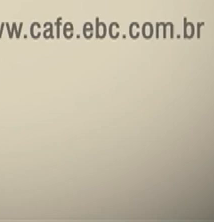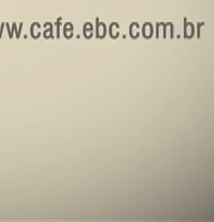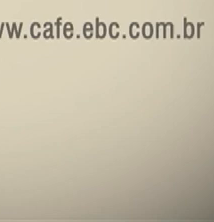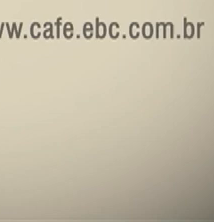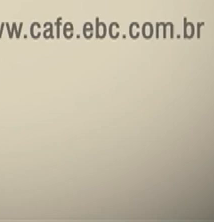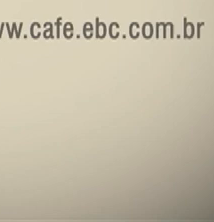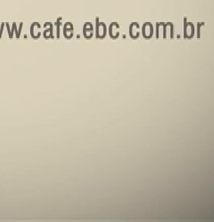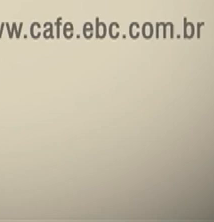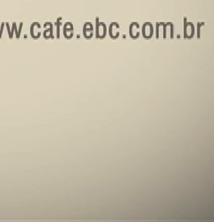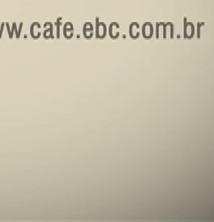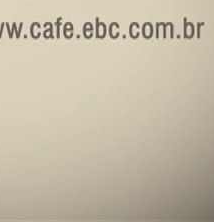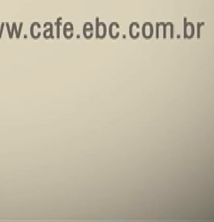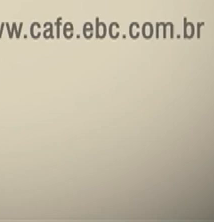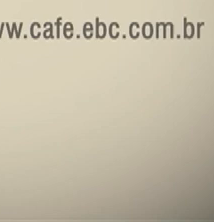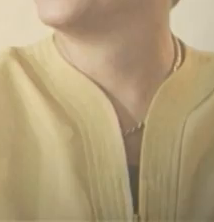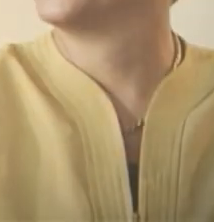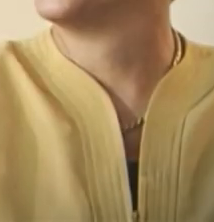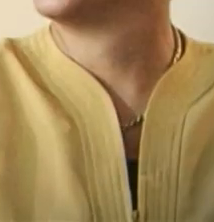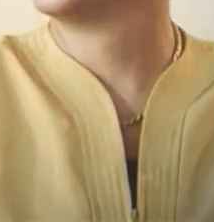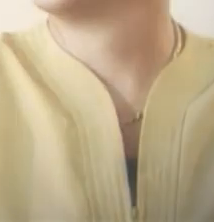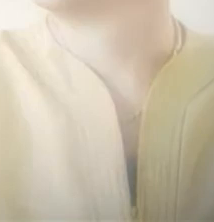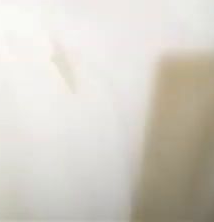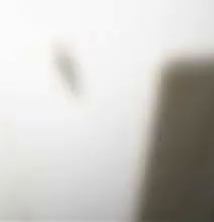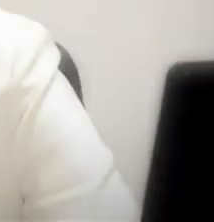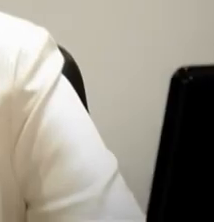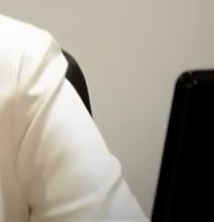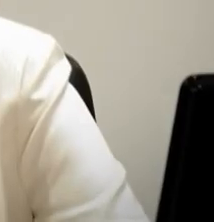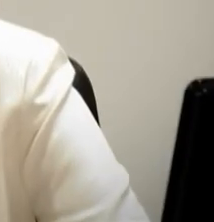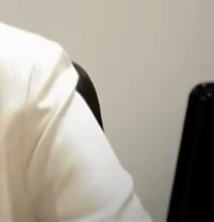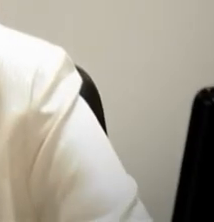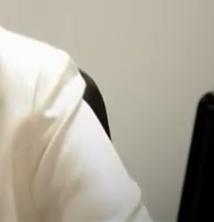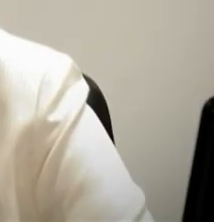Nós voltamos na próxima segunda-feira Até lá